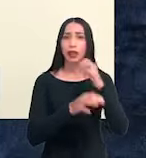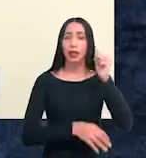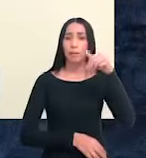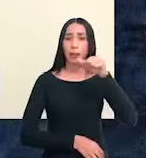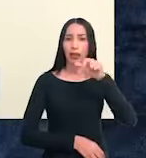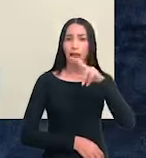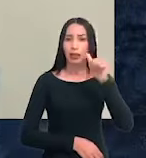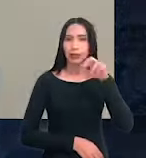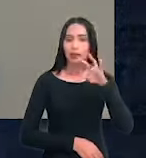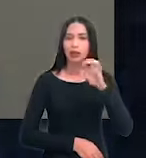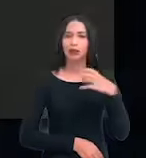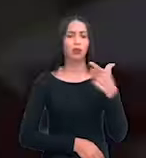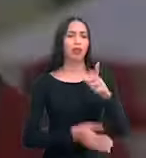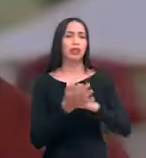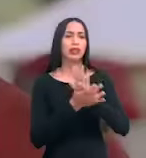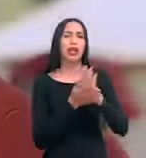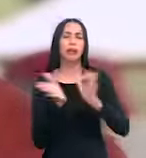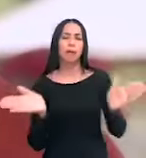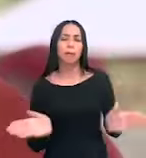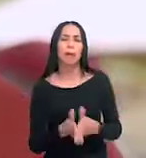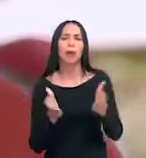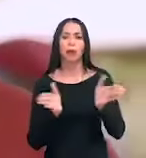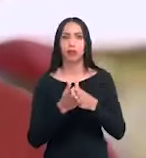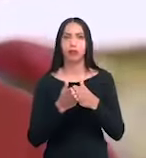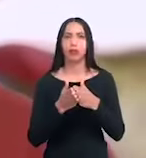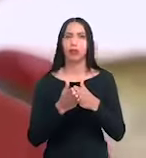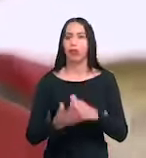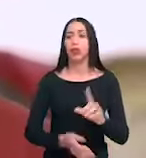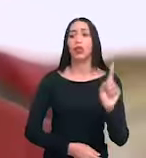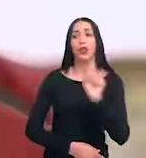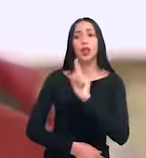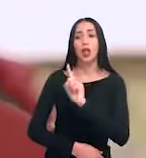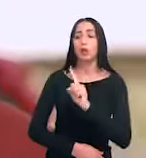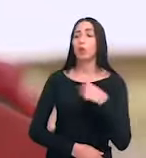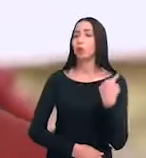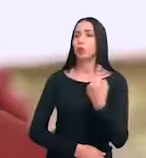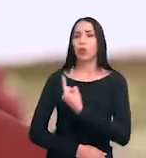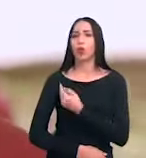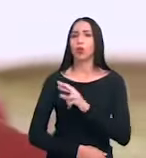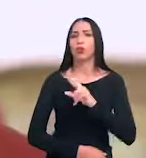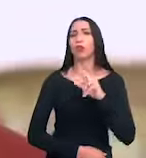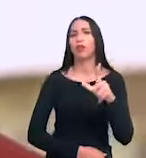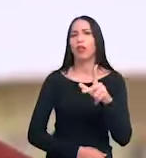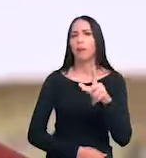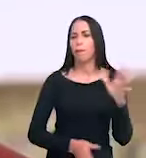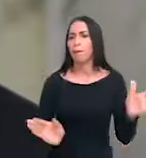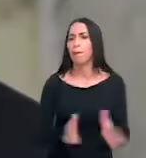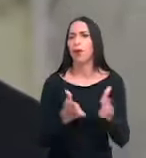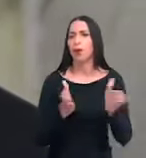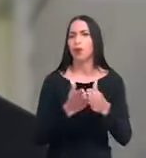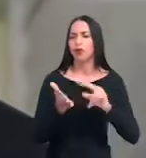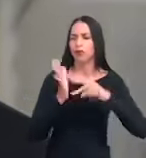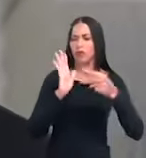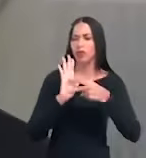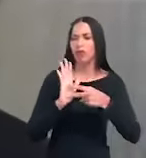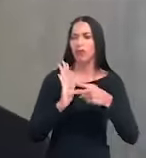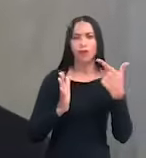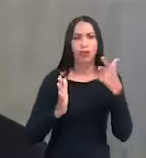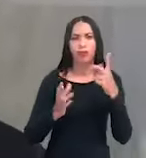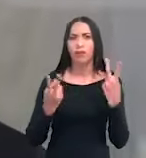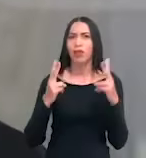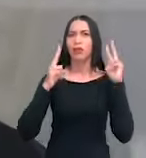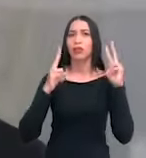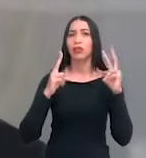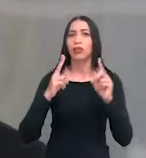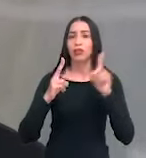são miseráveis. Não, candidato. Nós não somos miseráveis. Miserável é algo sem valor.